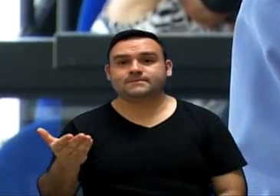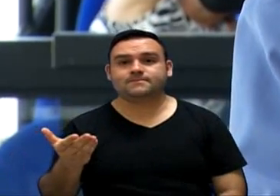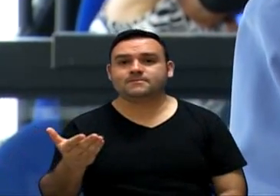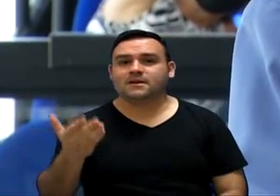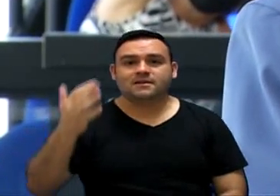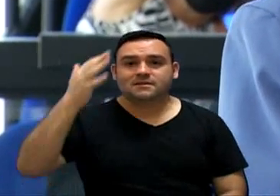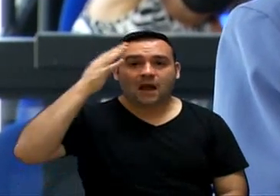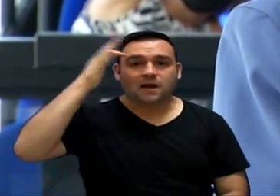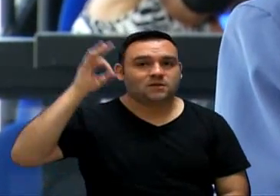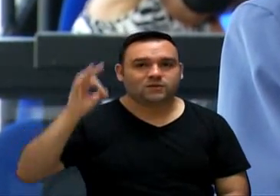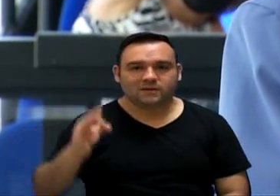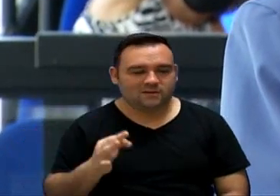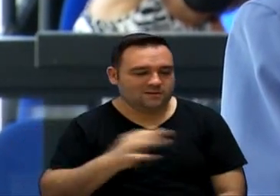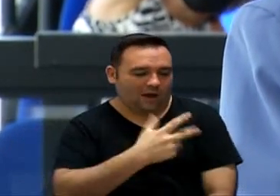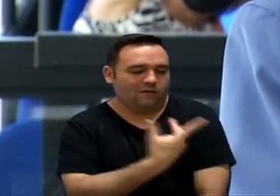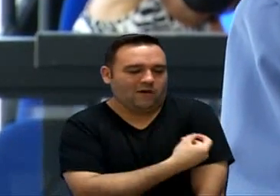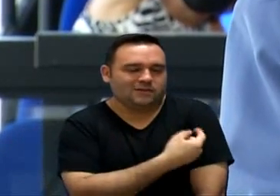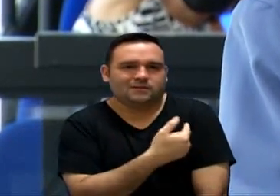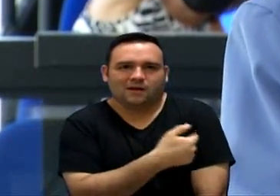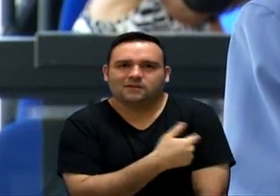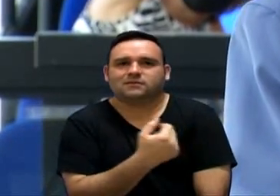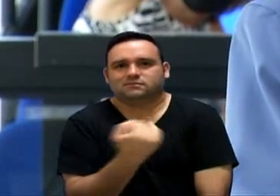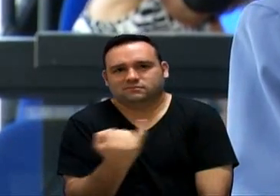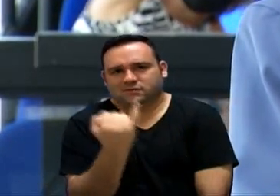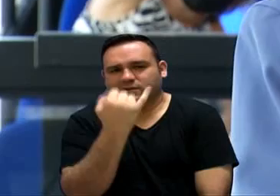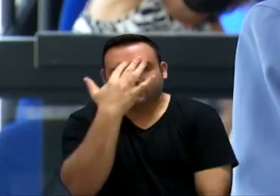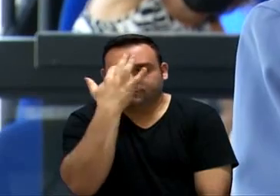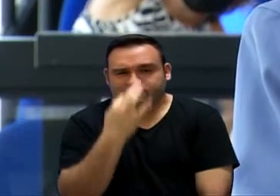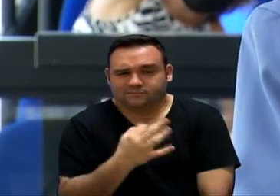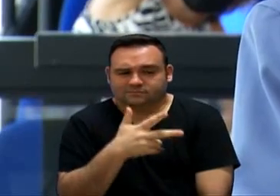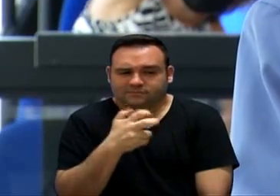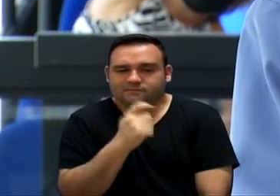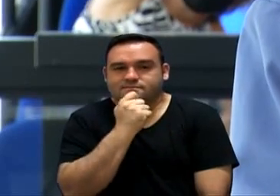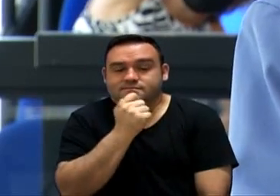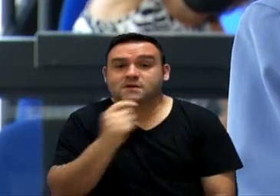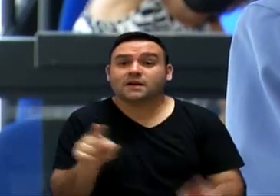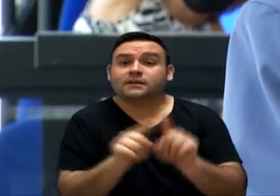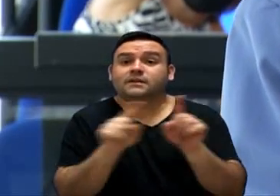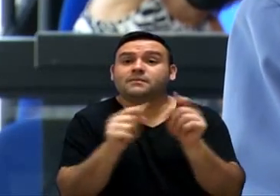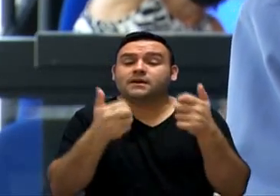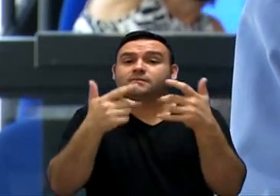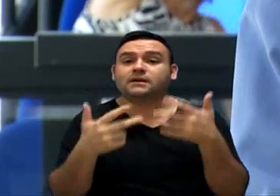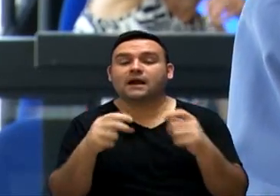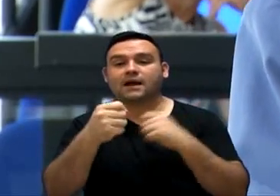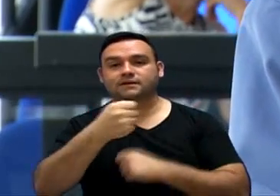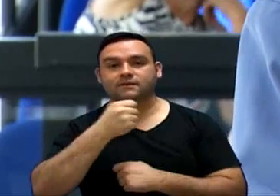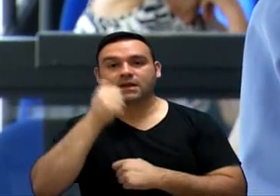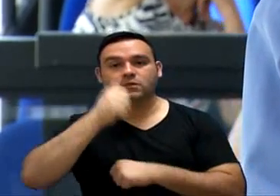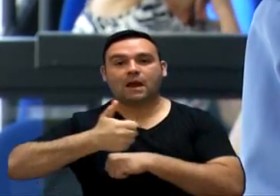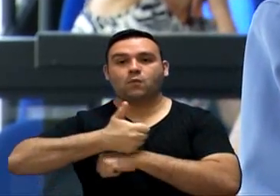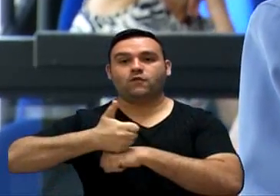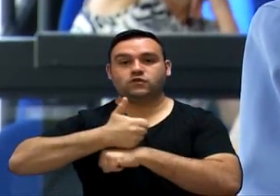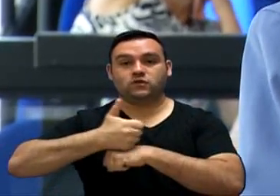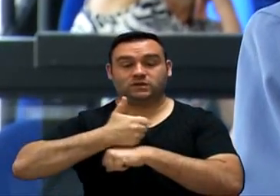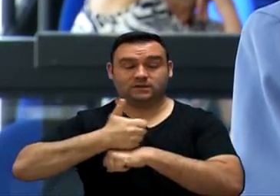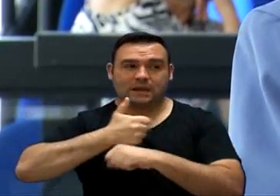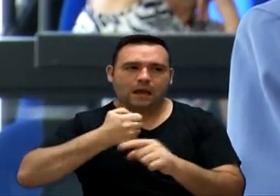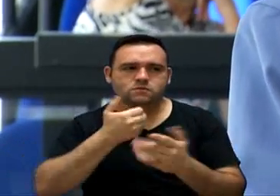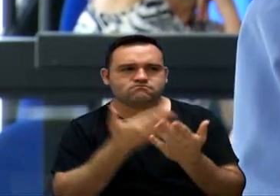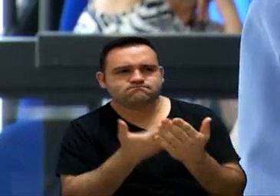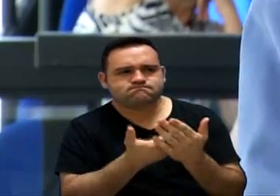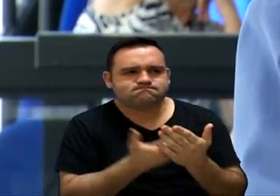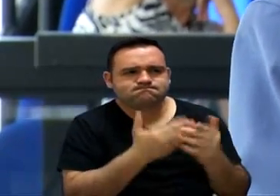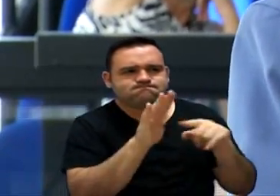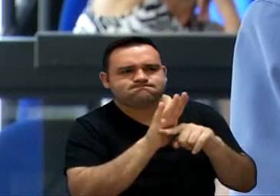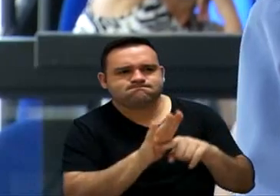que não entenderam a importância da vacina e trazer essa informação de uma entrevista, de uma profissional